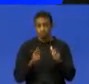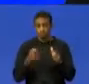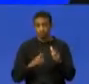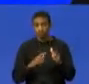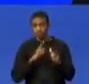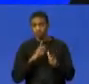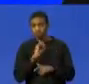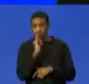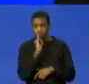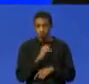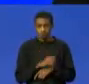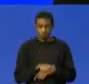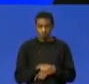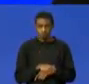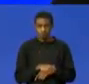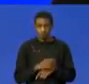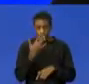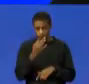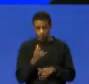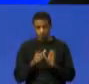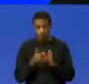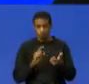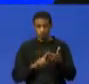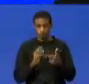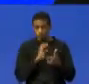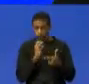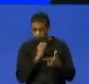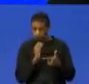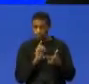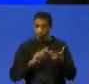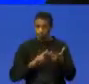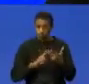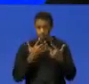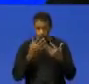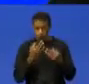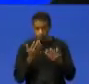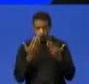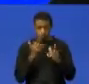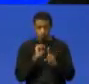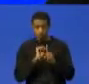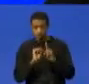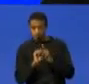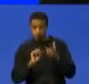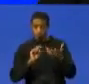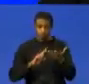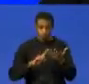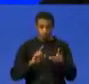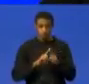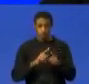no mínimo, ações de atenção primária, urgência e emergência, atenção psicossocial,